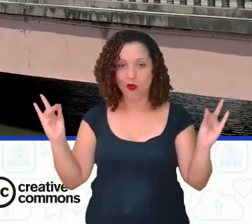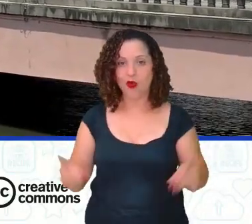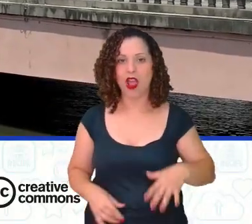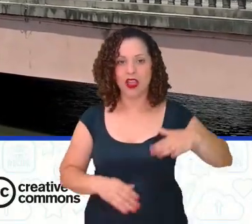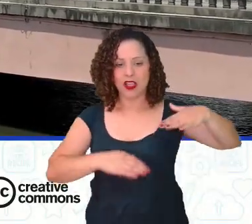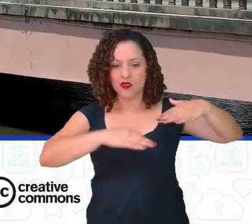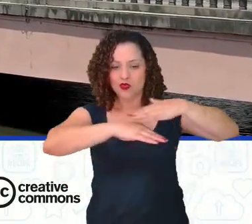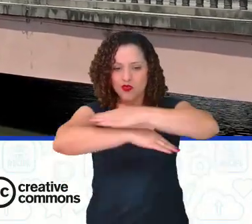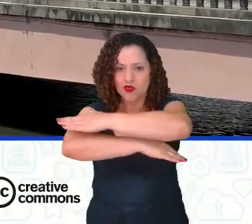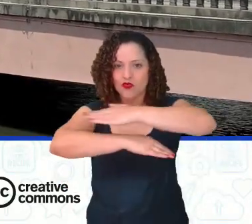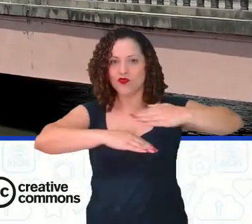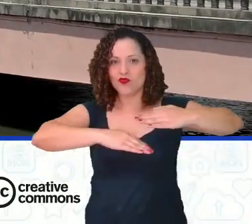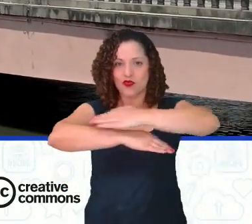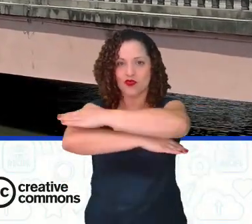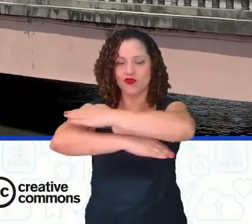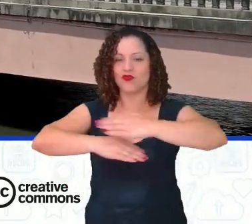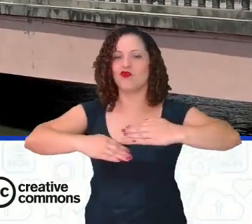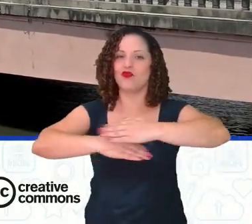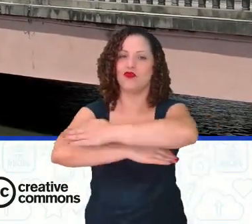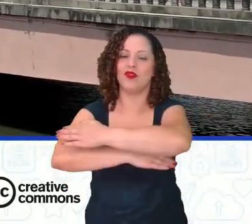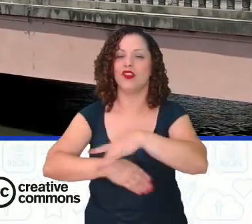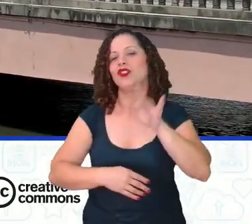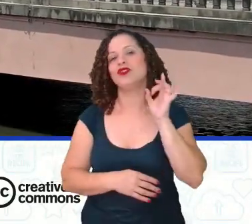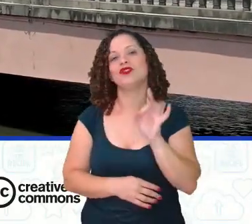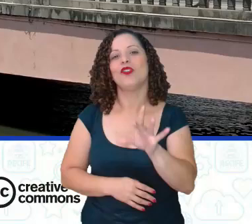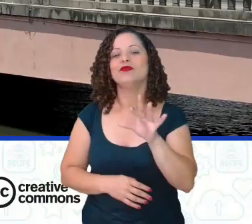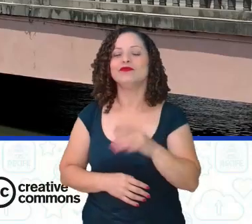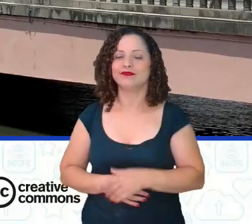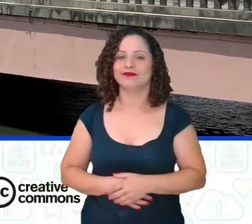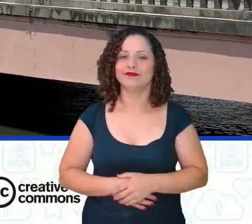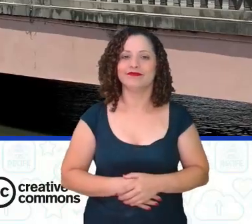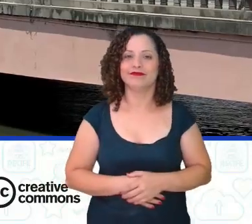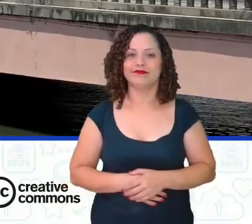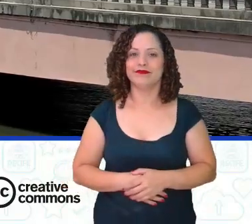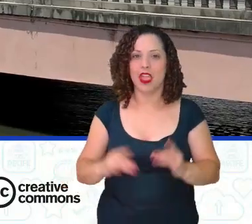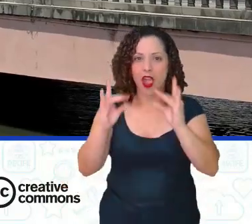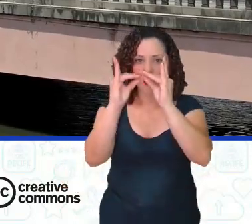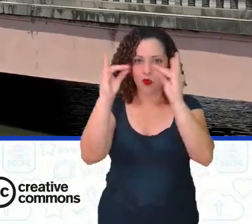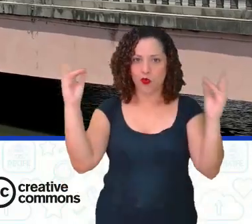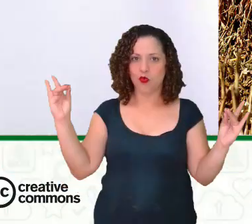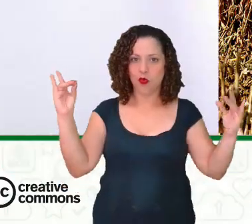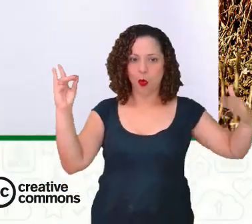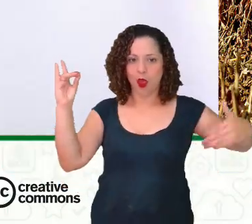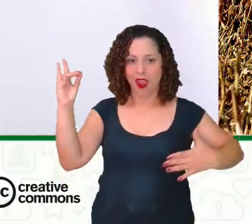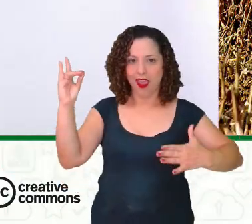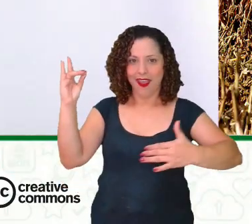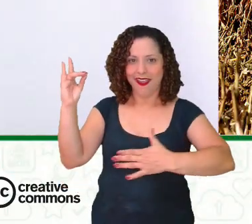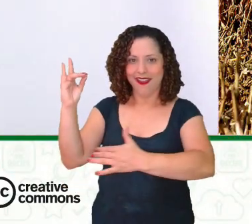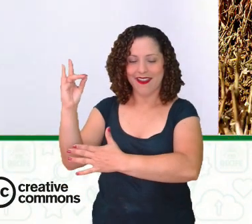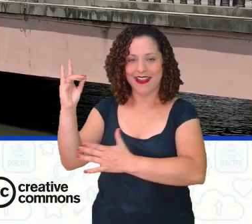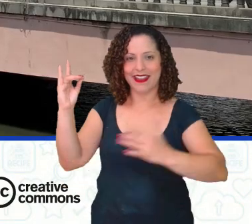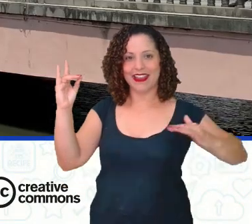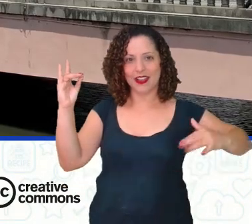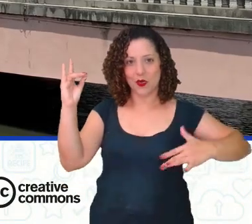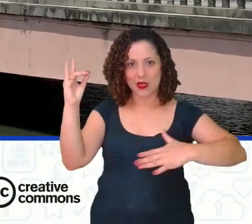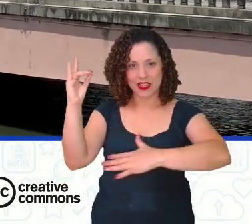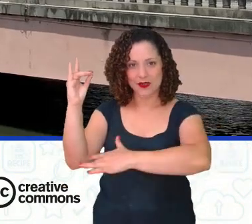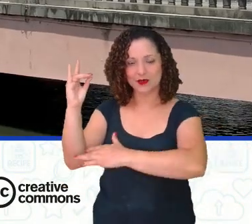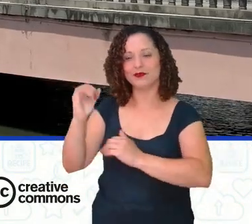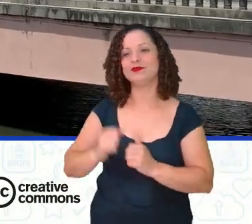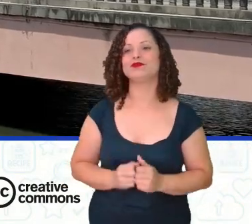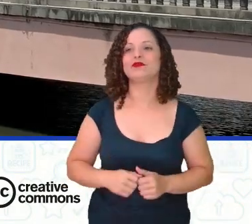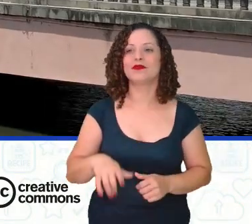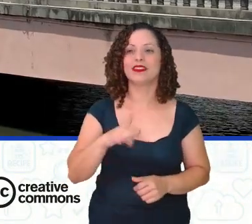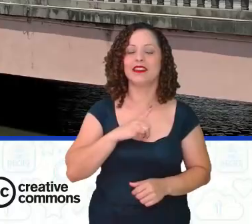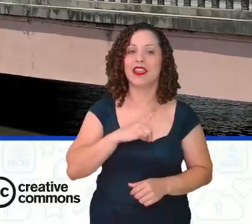transitando. Nesse caso aqui, por cima do nosso Capibaribe, professor Giorgio. Vai chegar mais um vídeo,